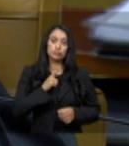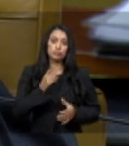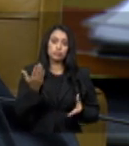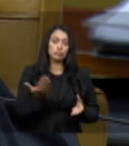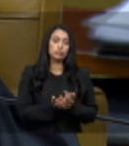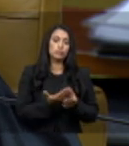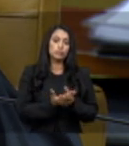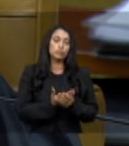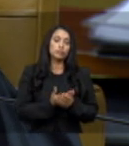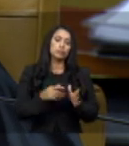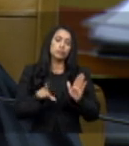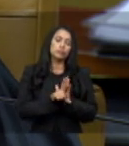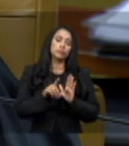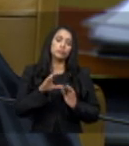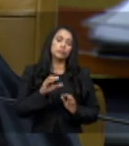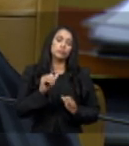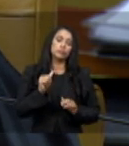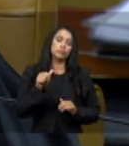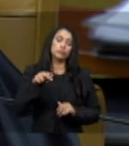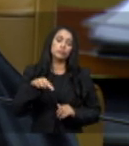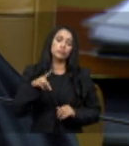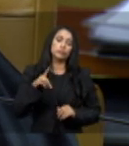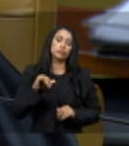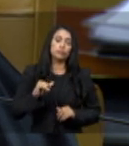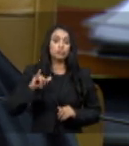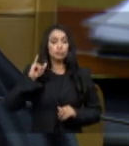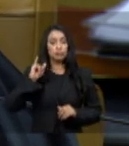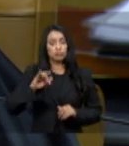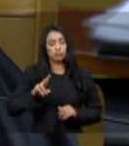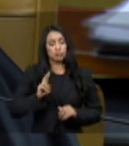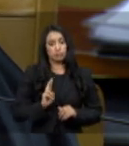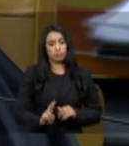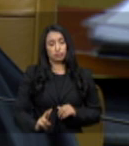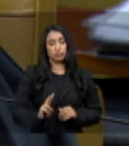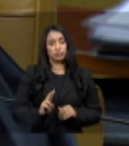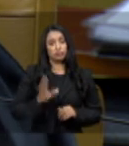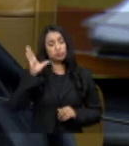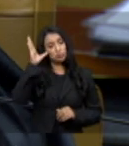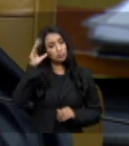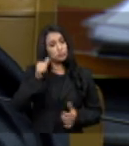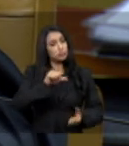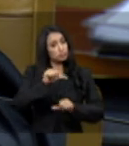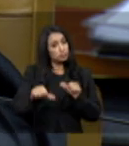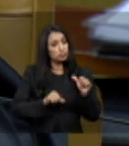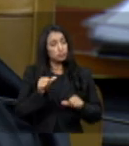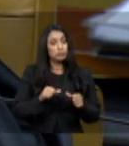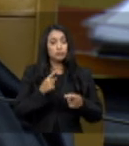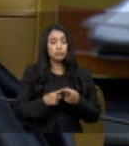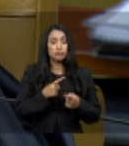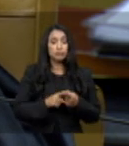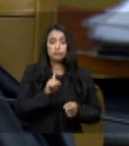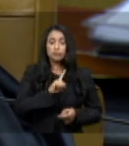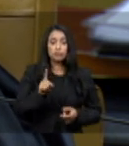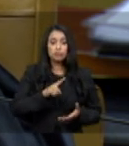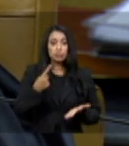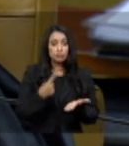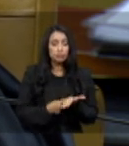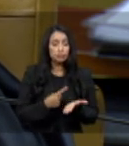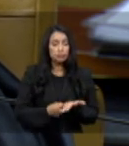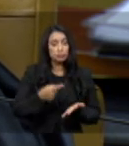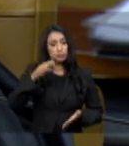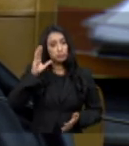condicional lei kandir que a decisão de mérito acabou sendo modificada por quê porque não se cumpriu a